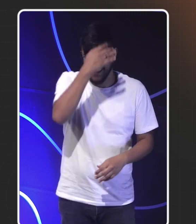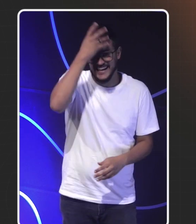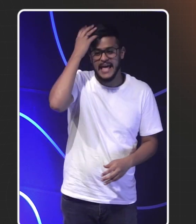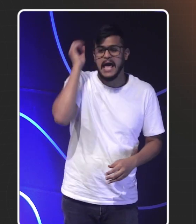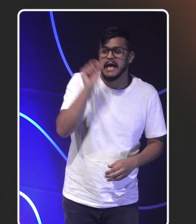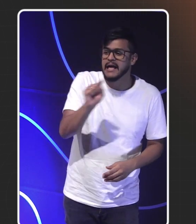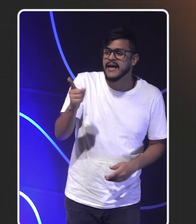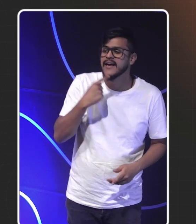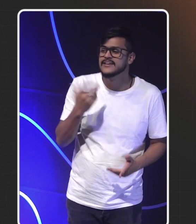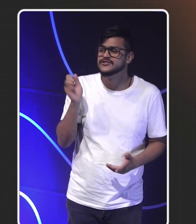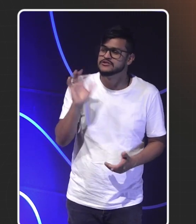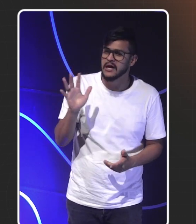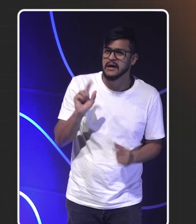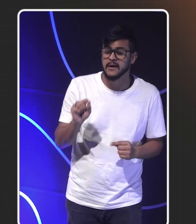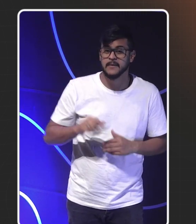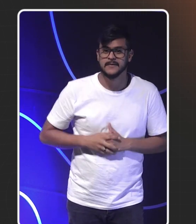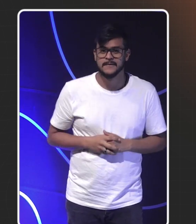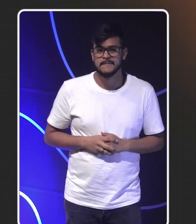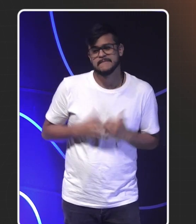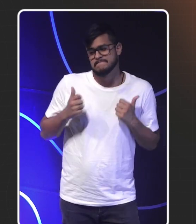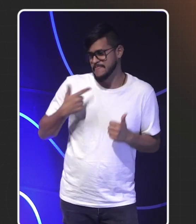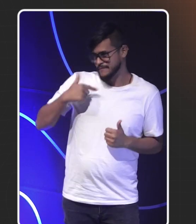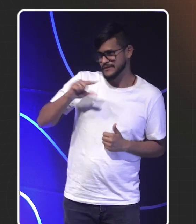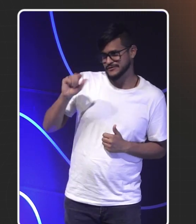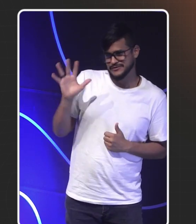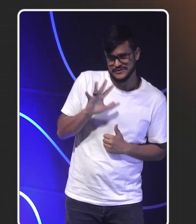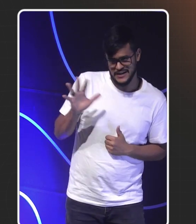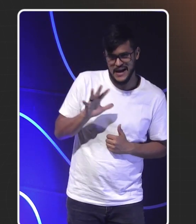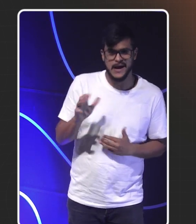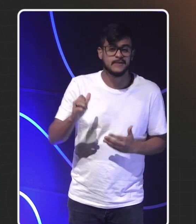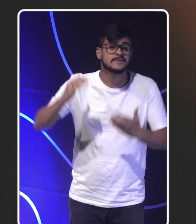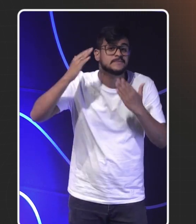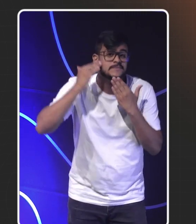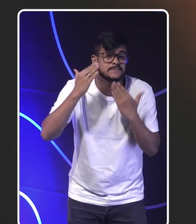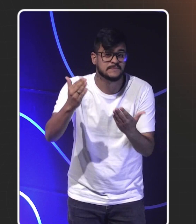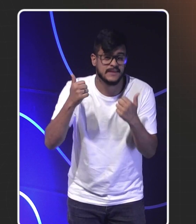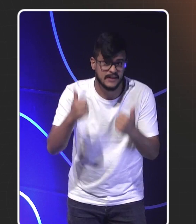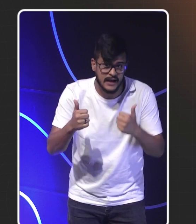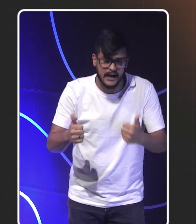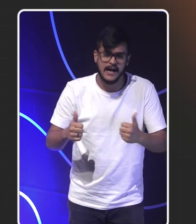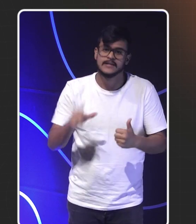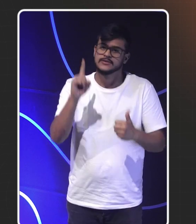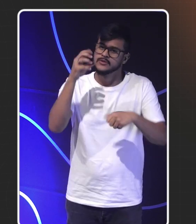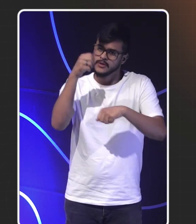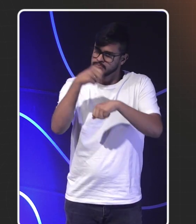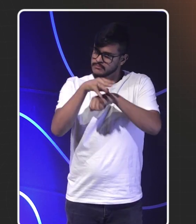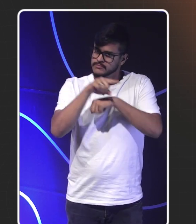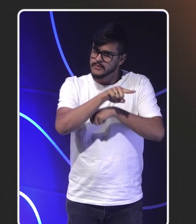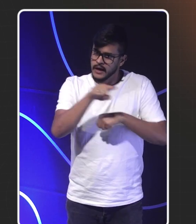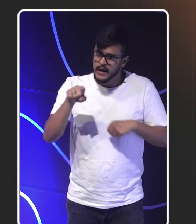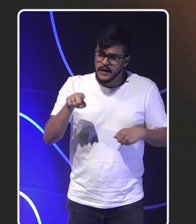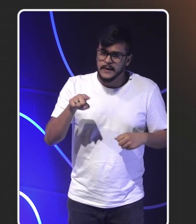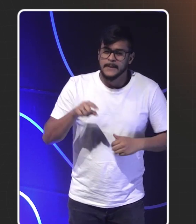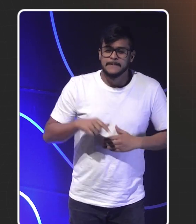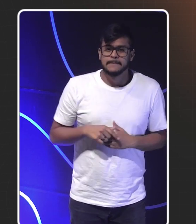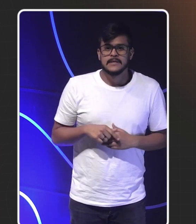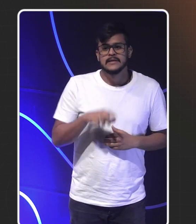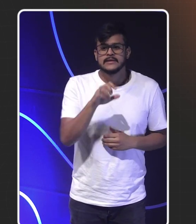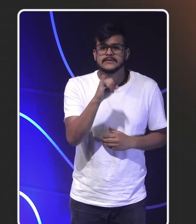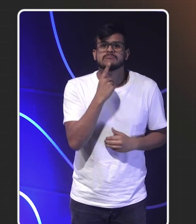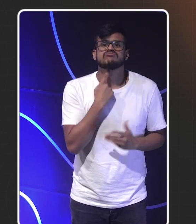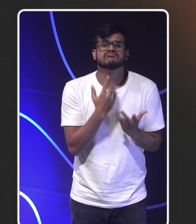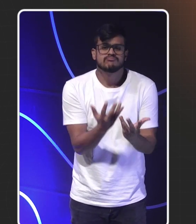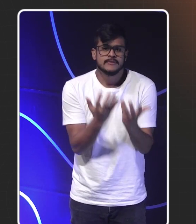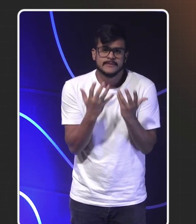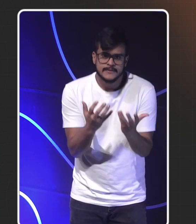Ou... Bom, tchau, gente. Muito obrigada. Deixar um recadinho aí para quem